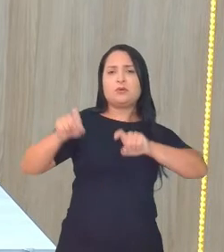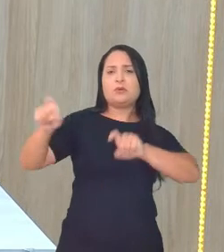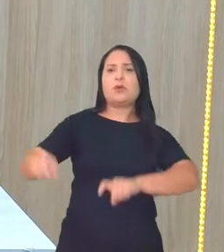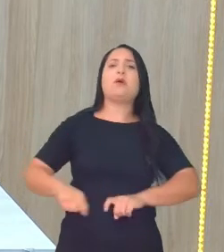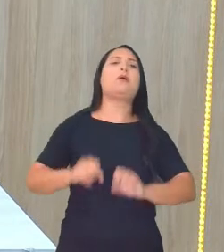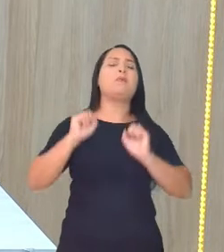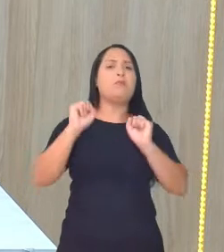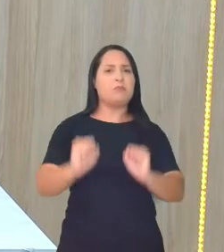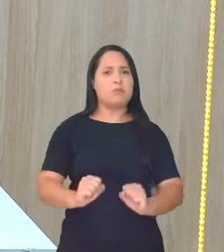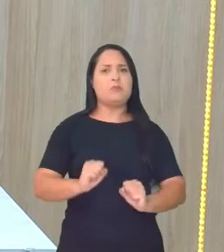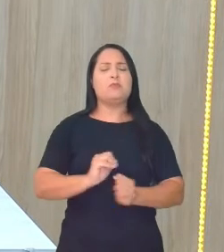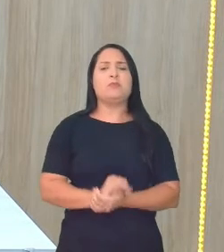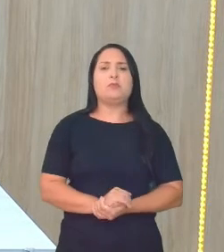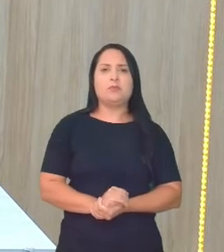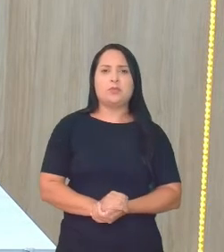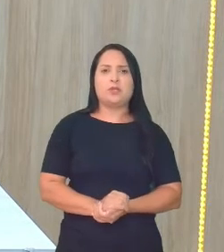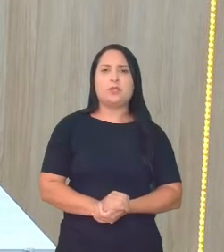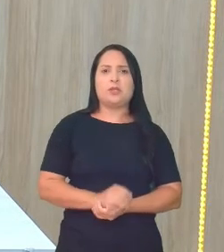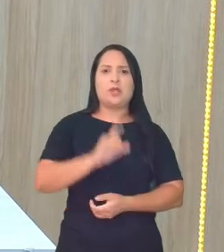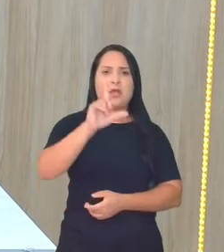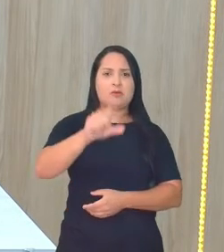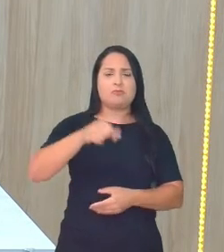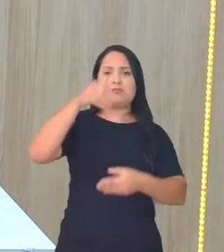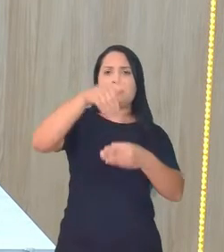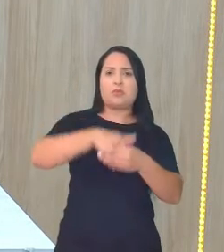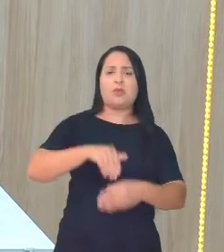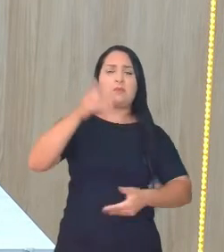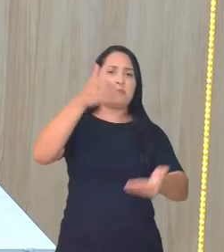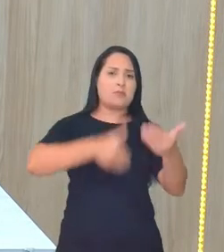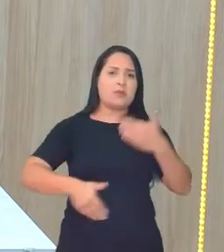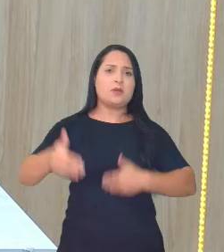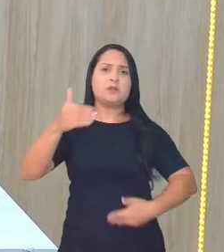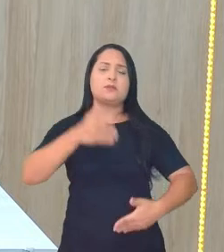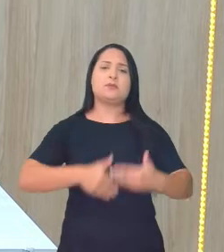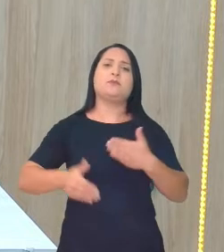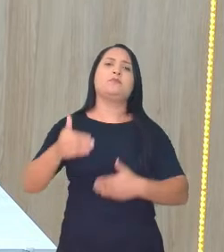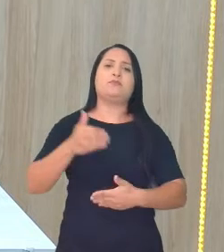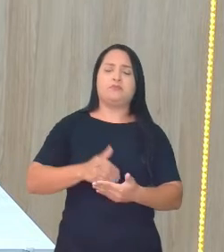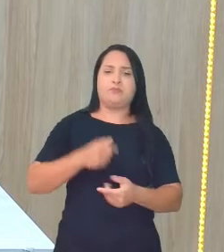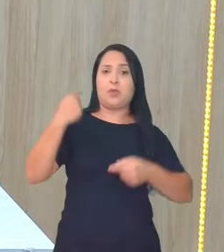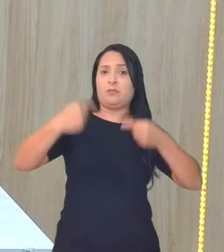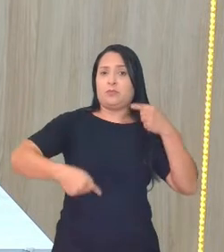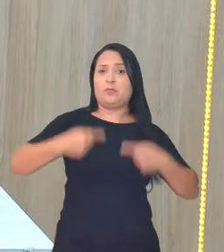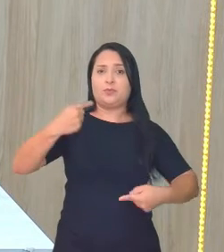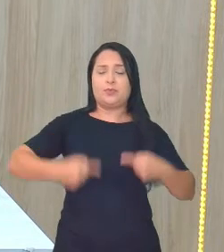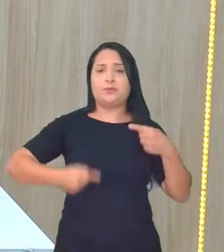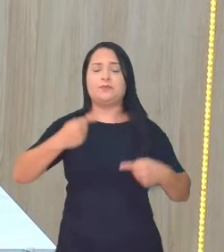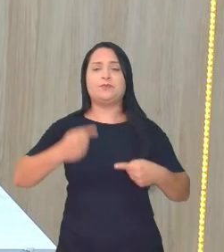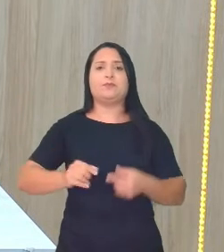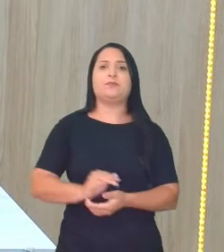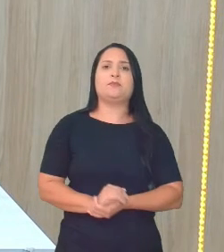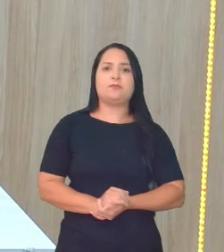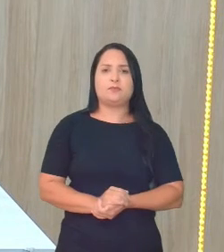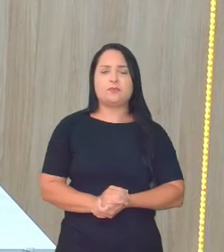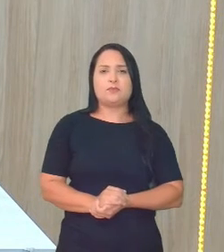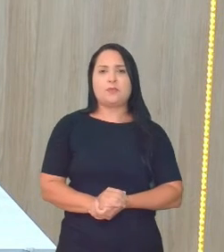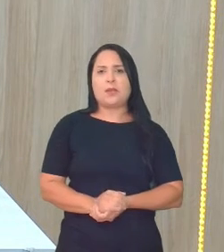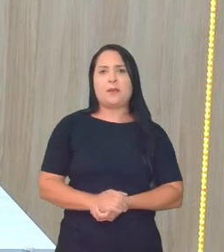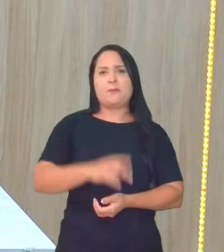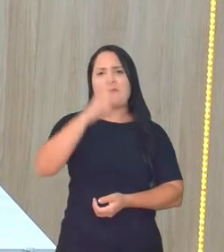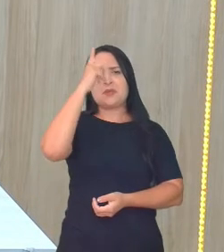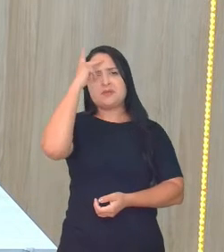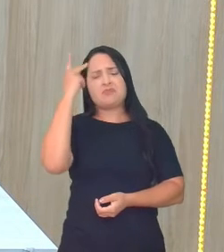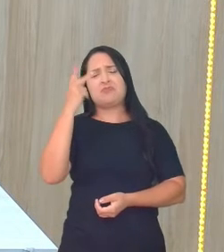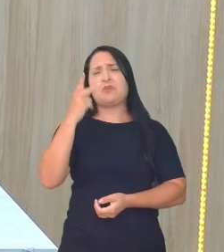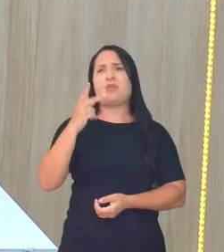que podiam, né, melhor dizendo, participar dessa vida política. Então, pessoas que tinham rendas